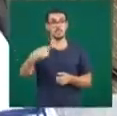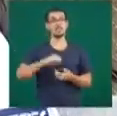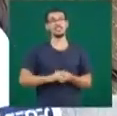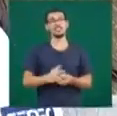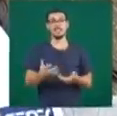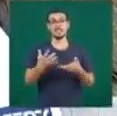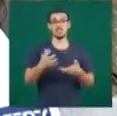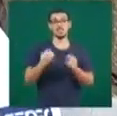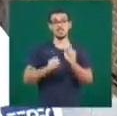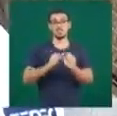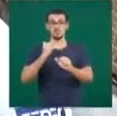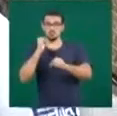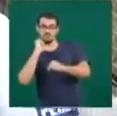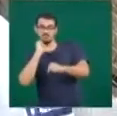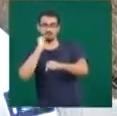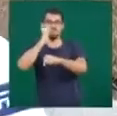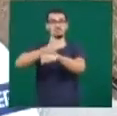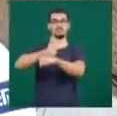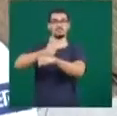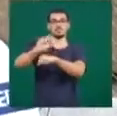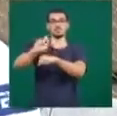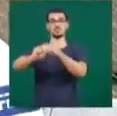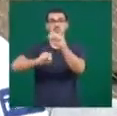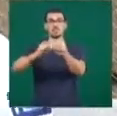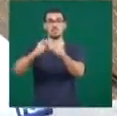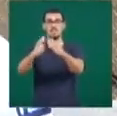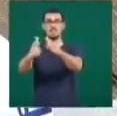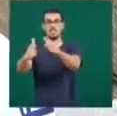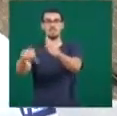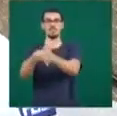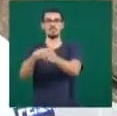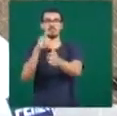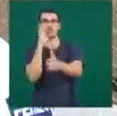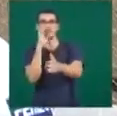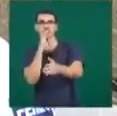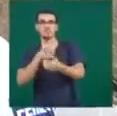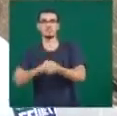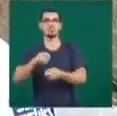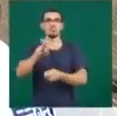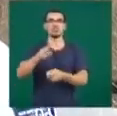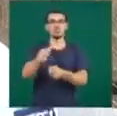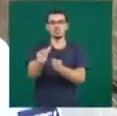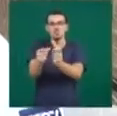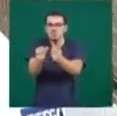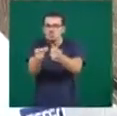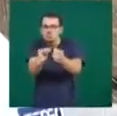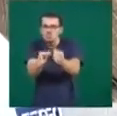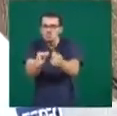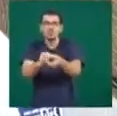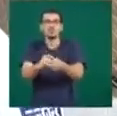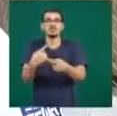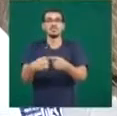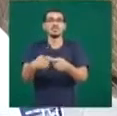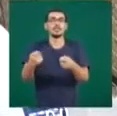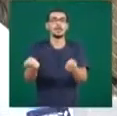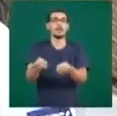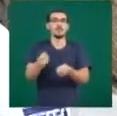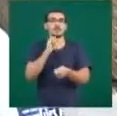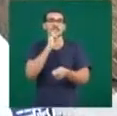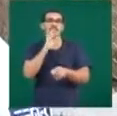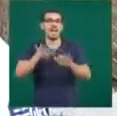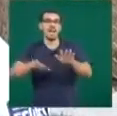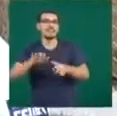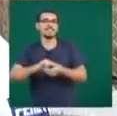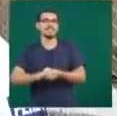substituir esses dissipadores de calor de aletas por uns trocadores de calor de microcanais, Aí nós vamos fazer circular água de